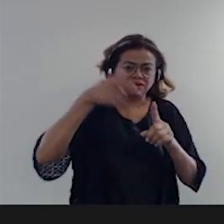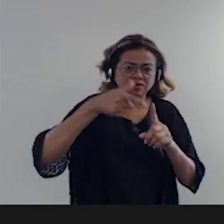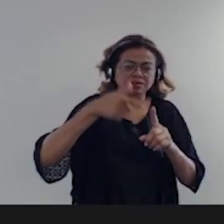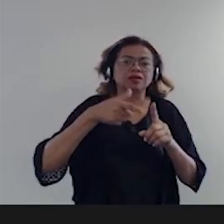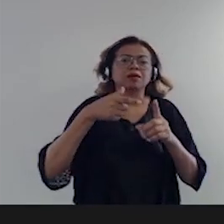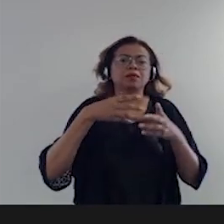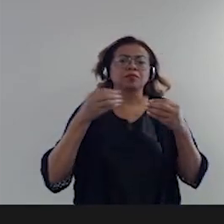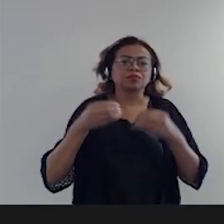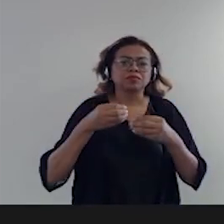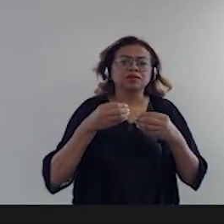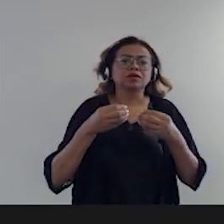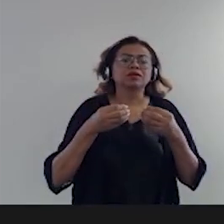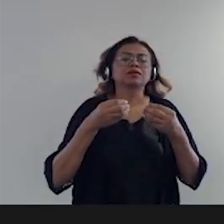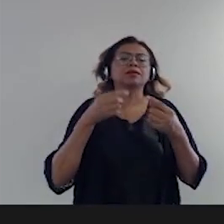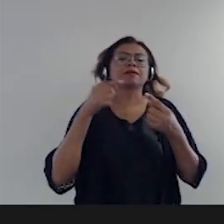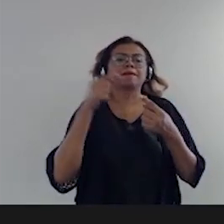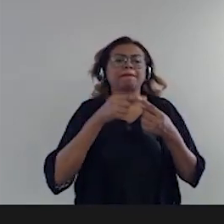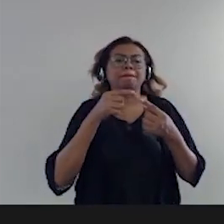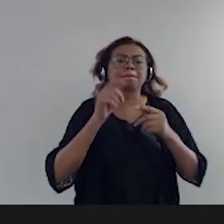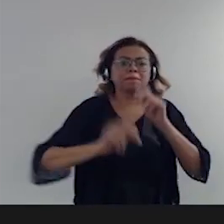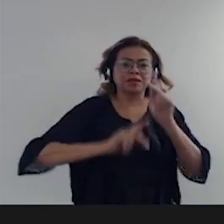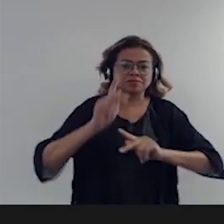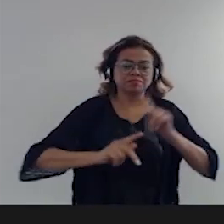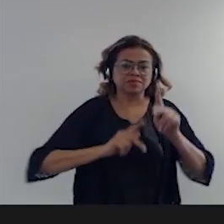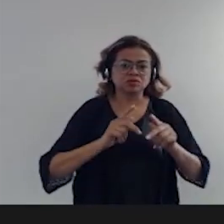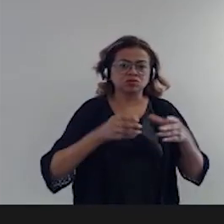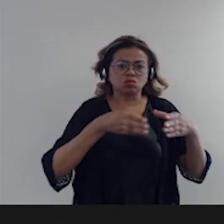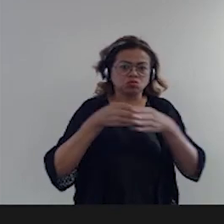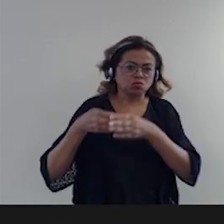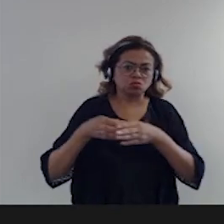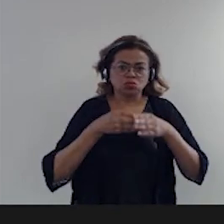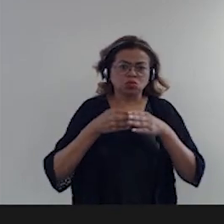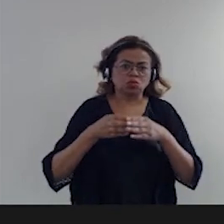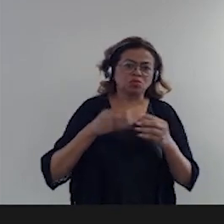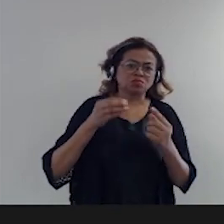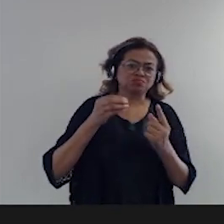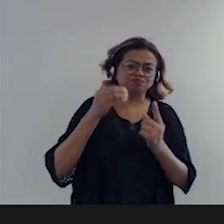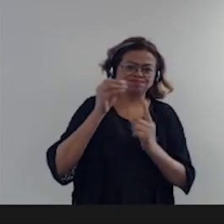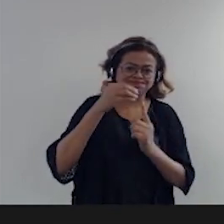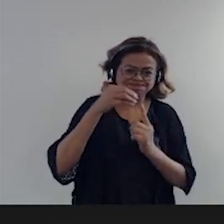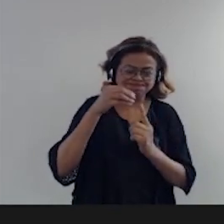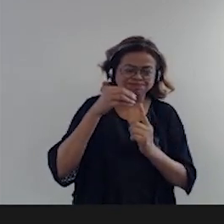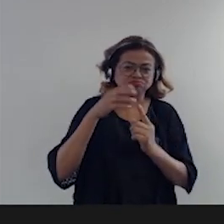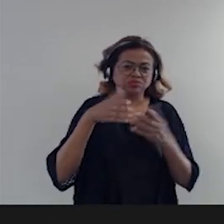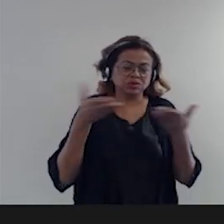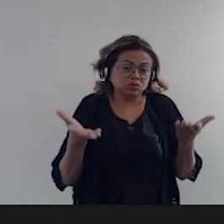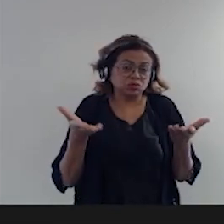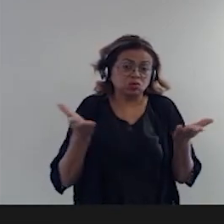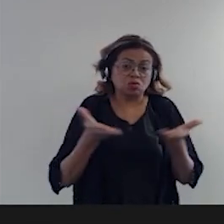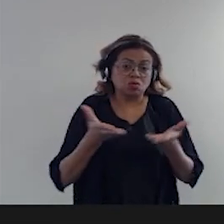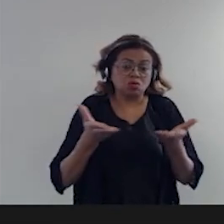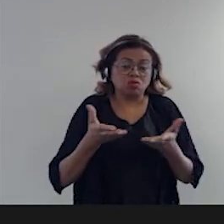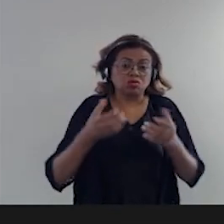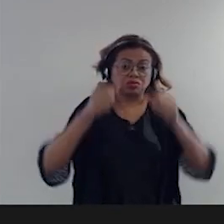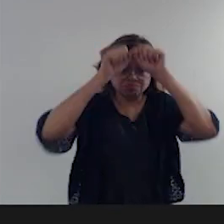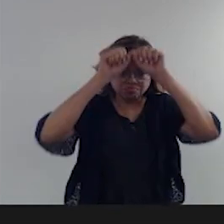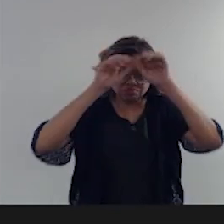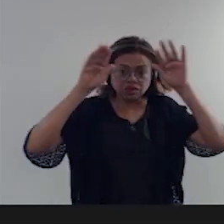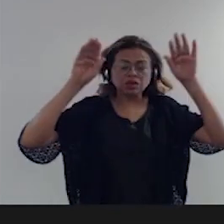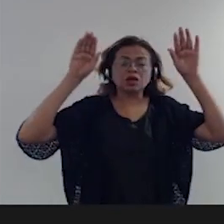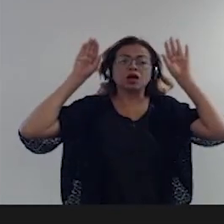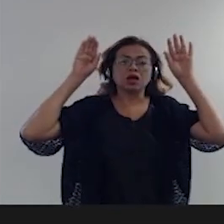população detém, e nesses momentos o Judiciário agiu de uma forma bastante madura e